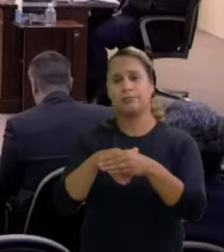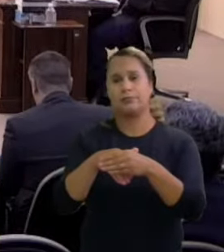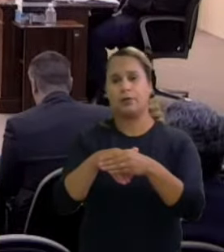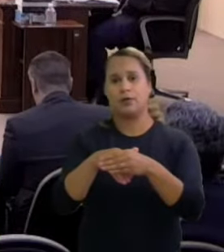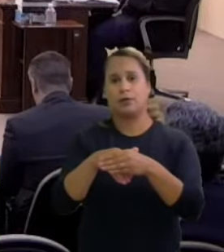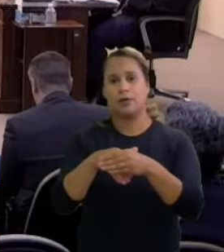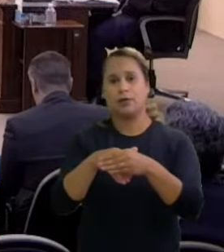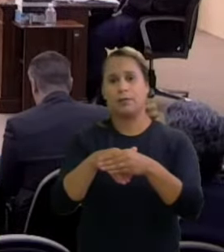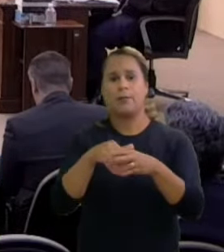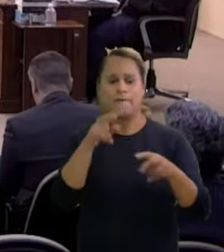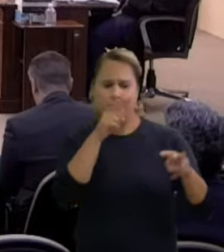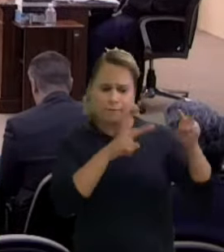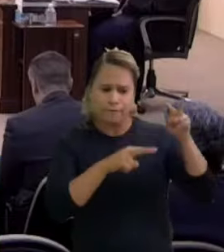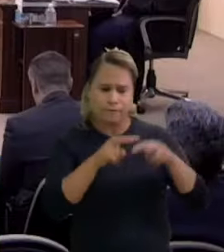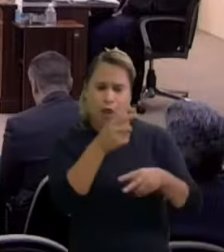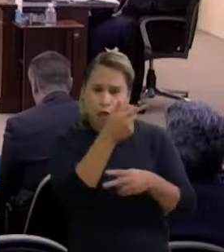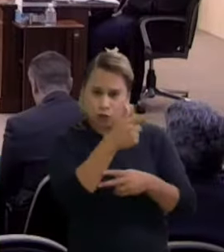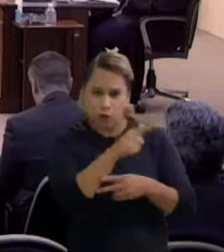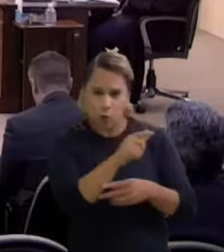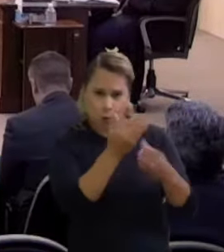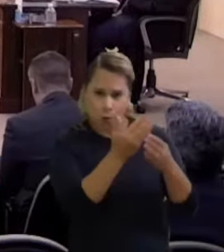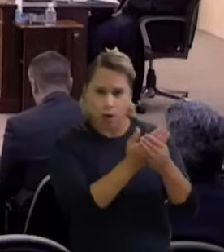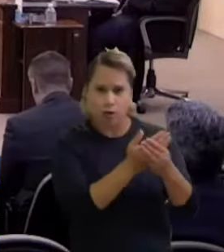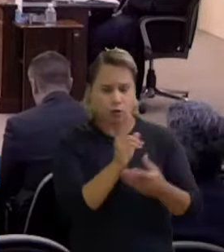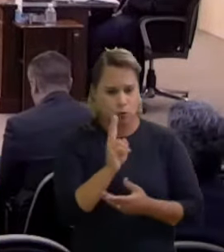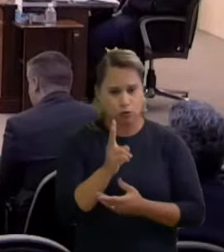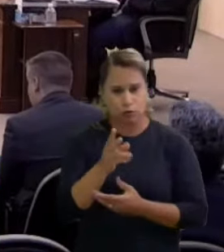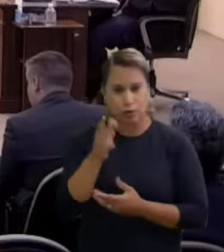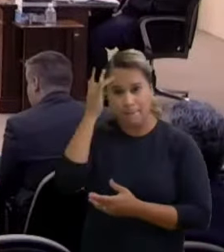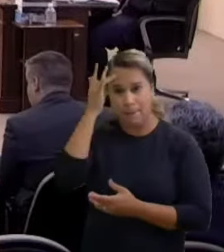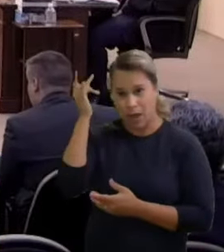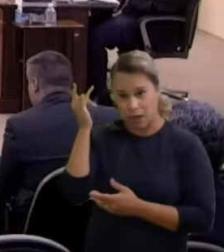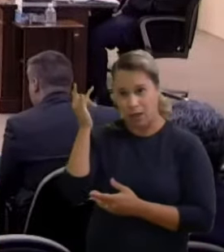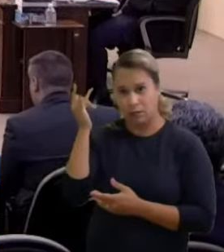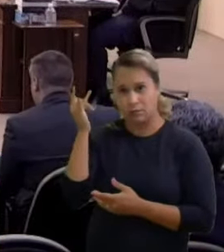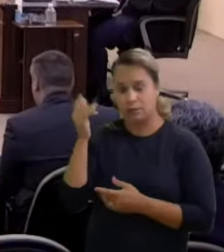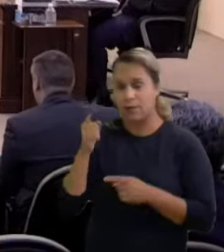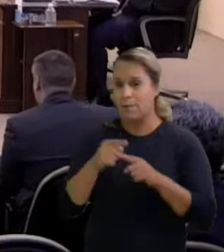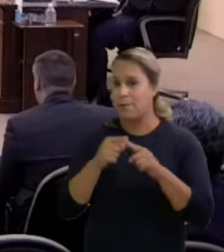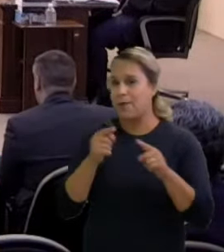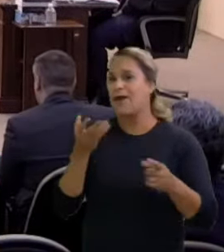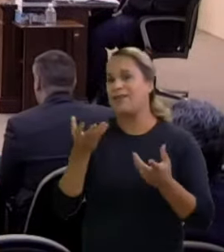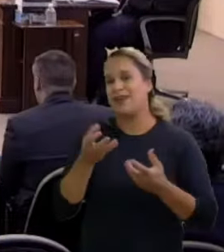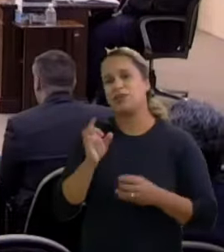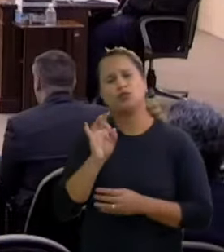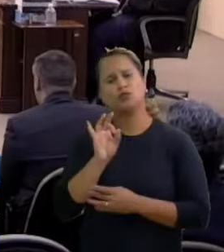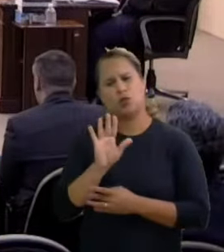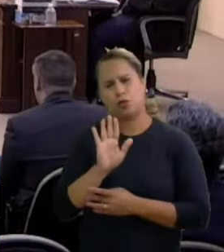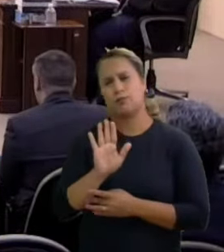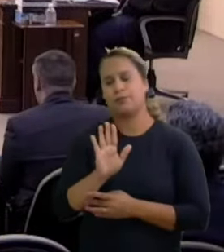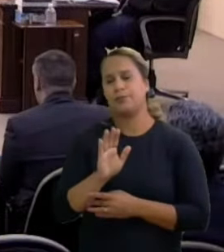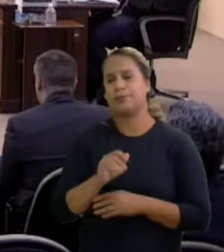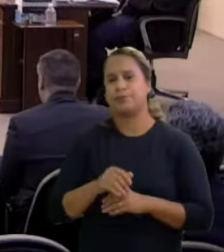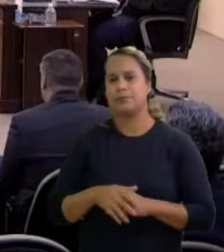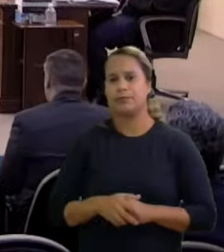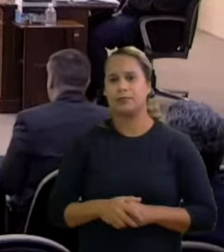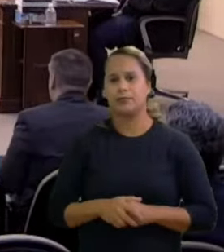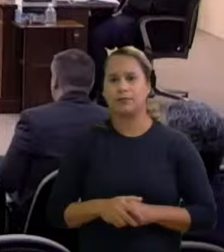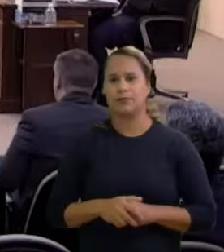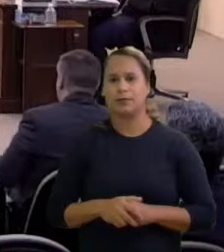excelência o processo continuaria amanhã né senhor presidente Mas eu quero só só só um pouquinho